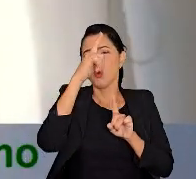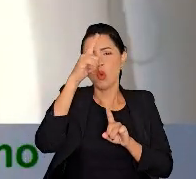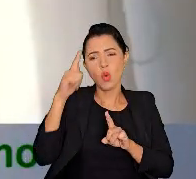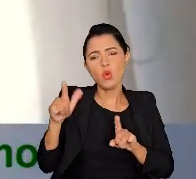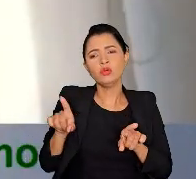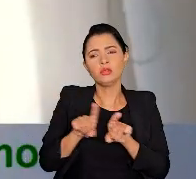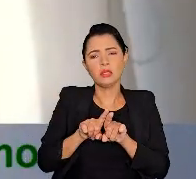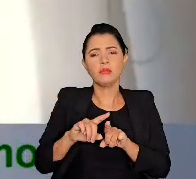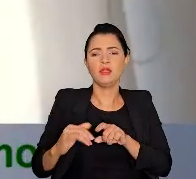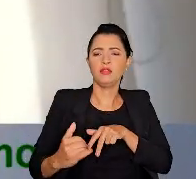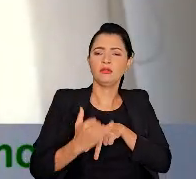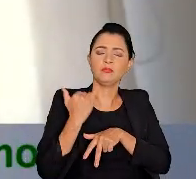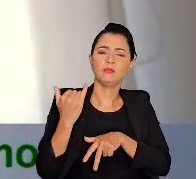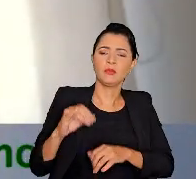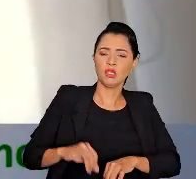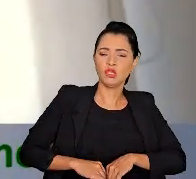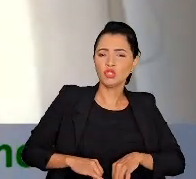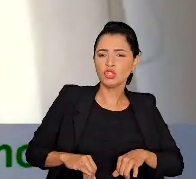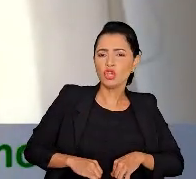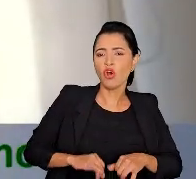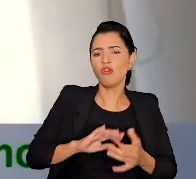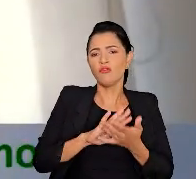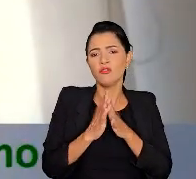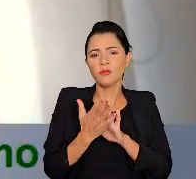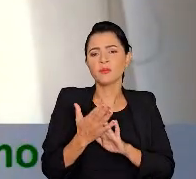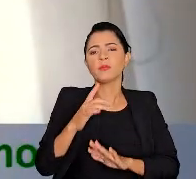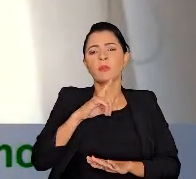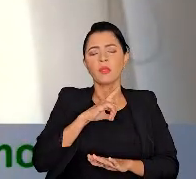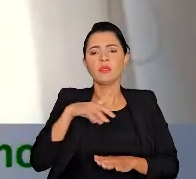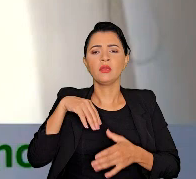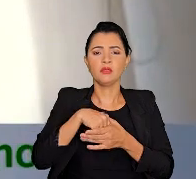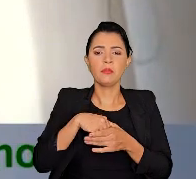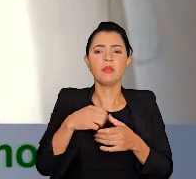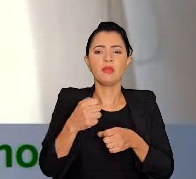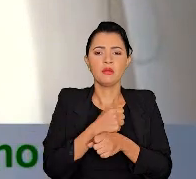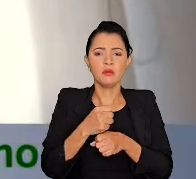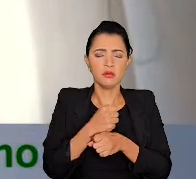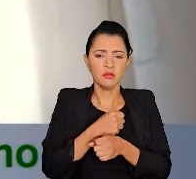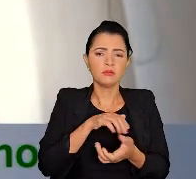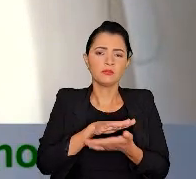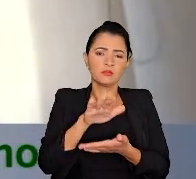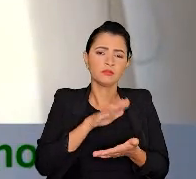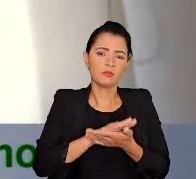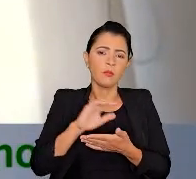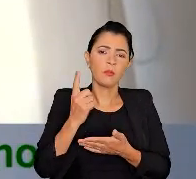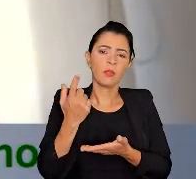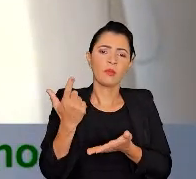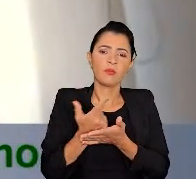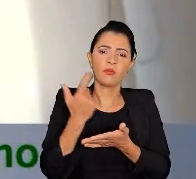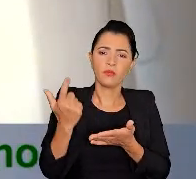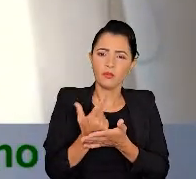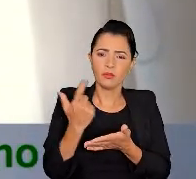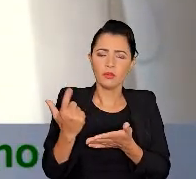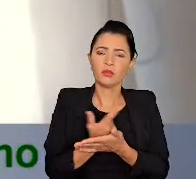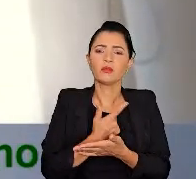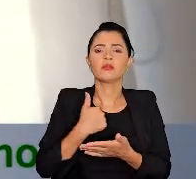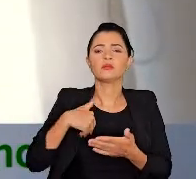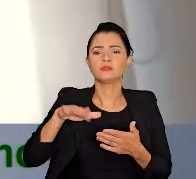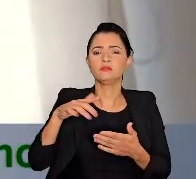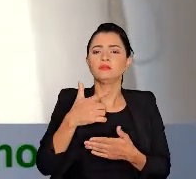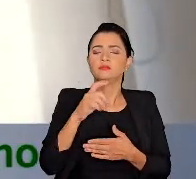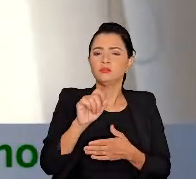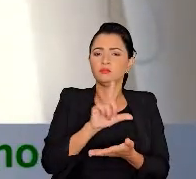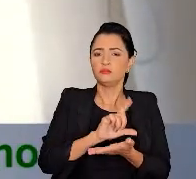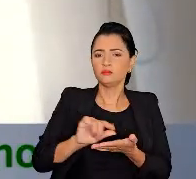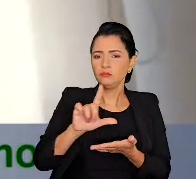vítimas de discriminação. Temos previstos ainda para esse ano a publicação de um livro com mais de 20